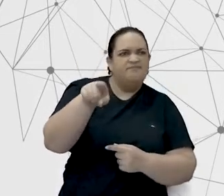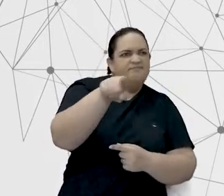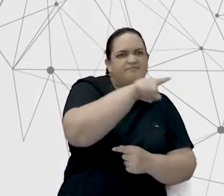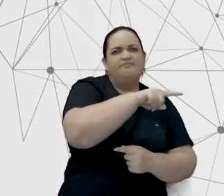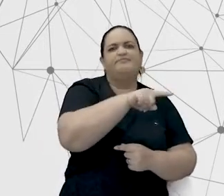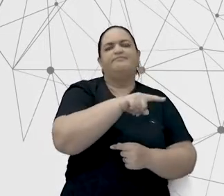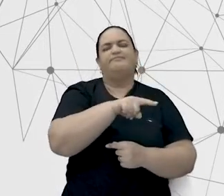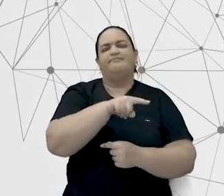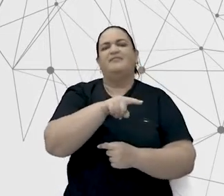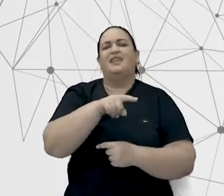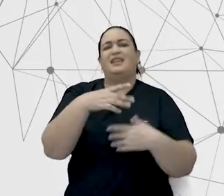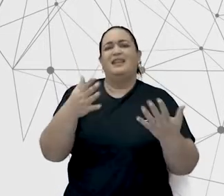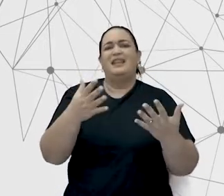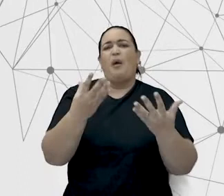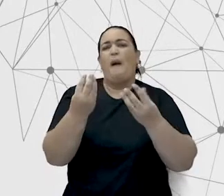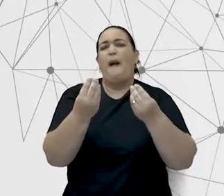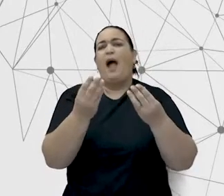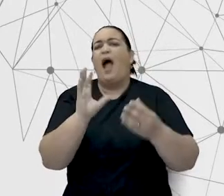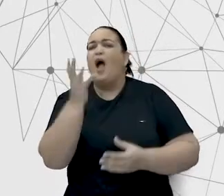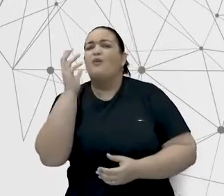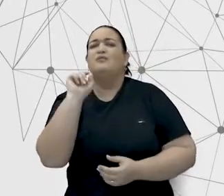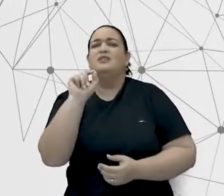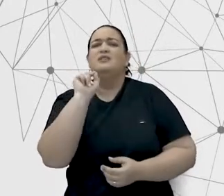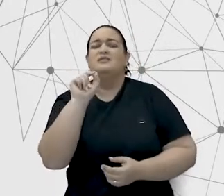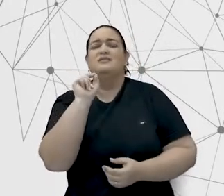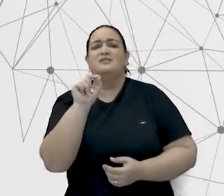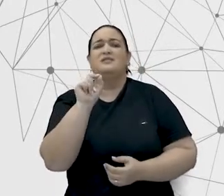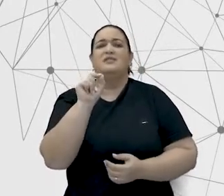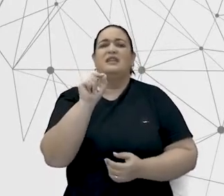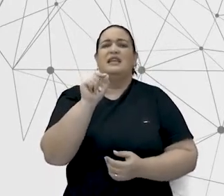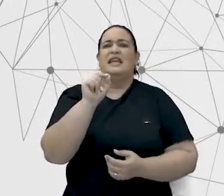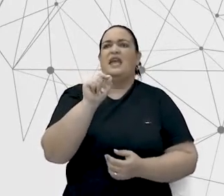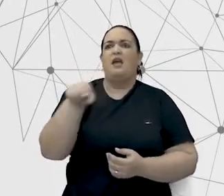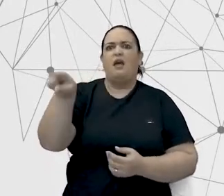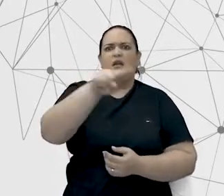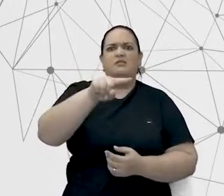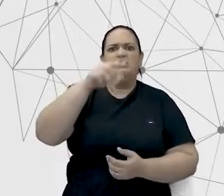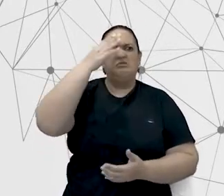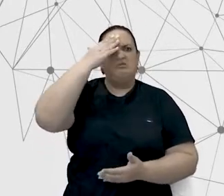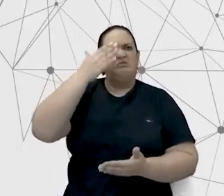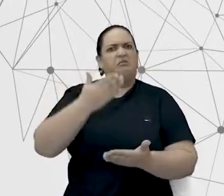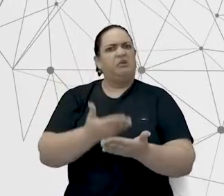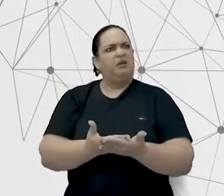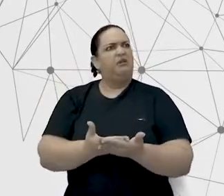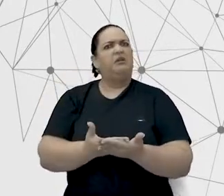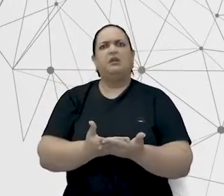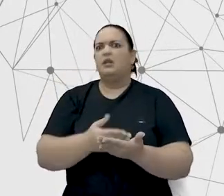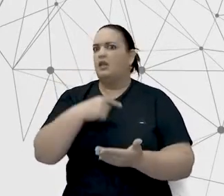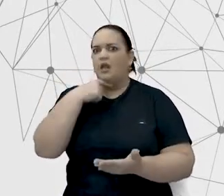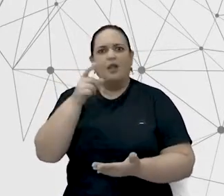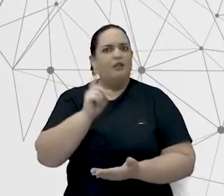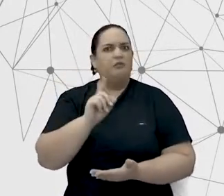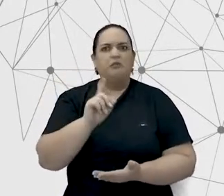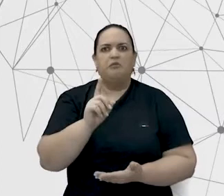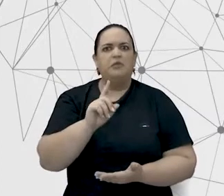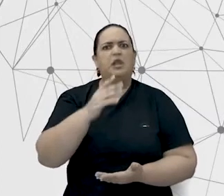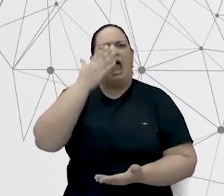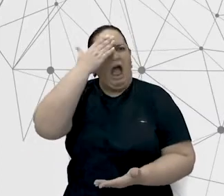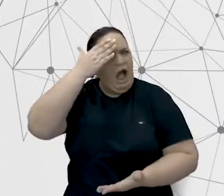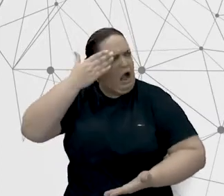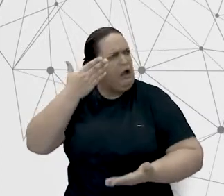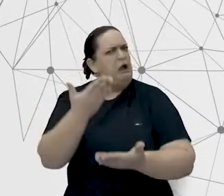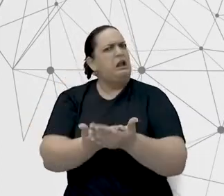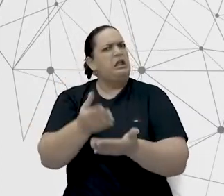muitas vezes apresenta um teor convincente, que não abre margens para dúvida, porque se utiliza de